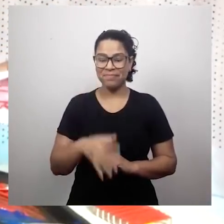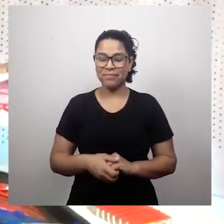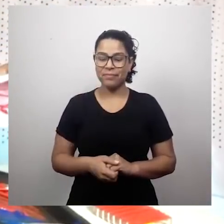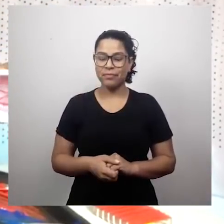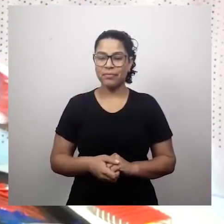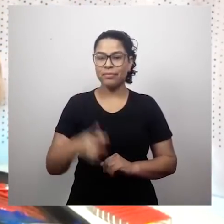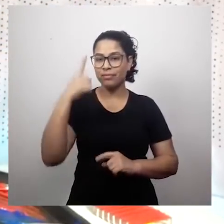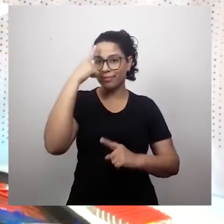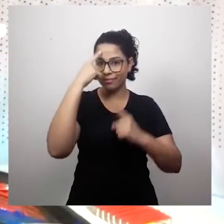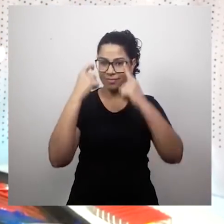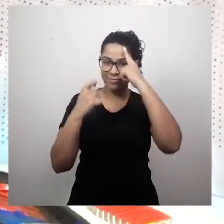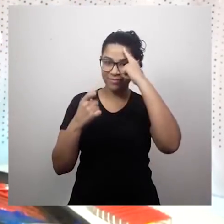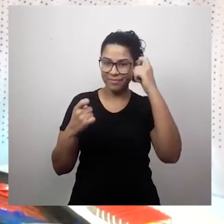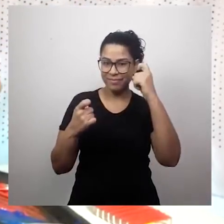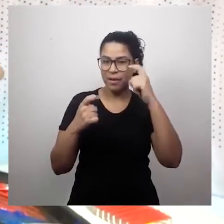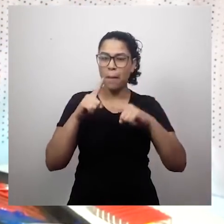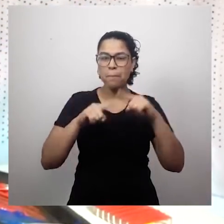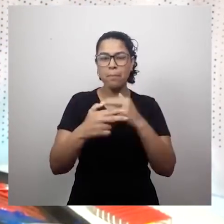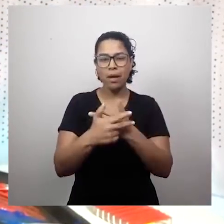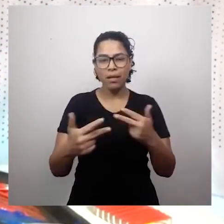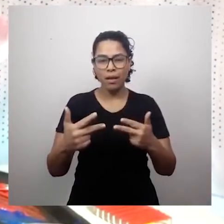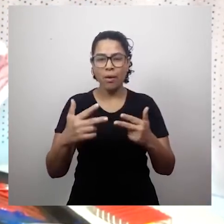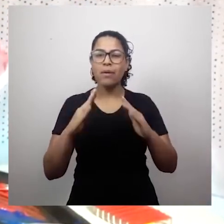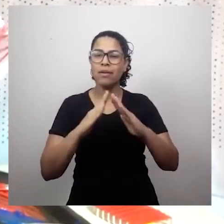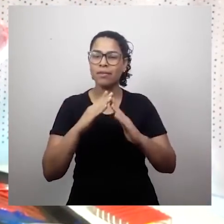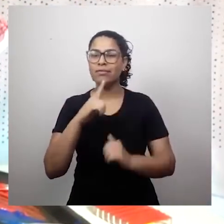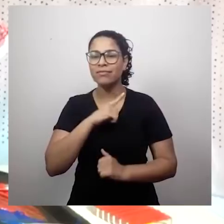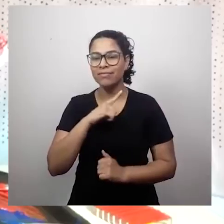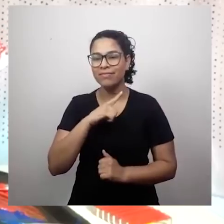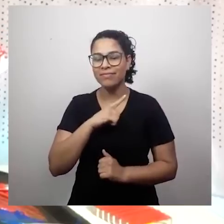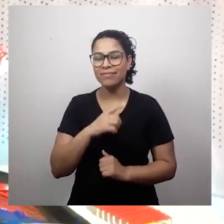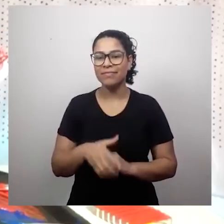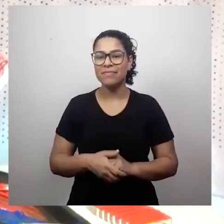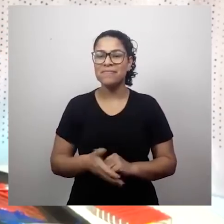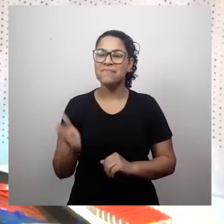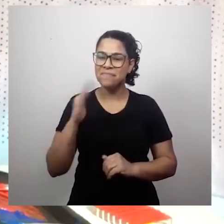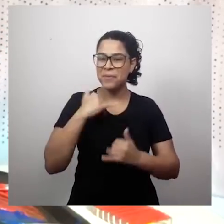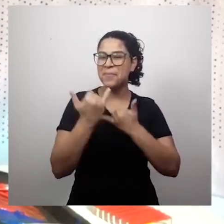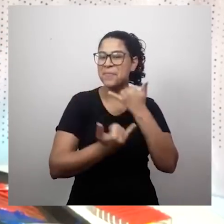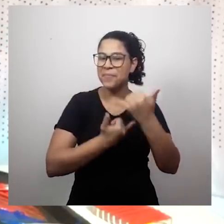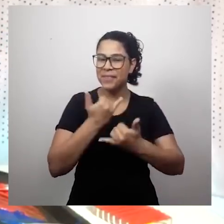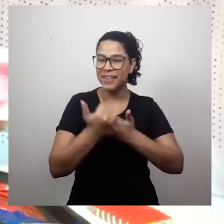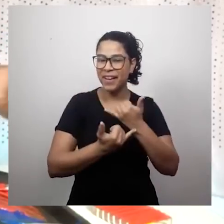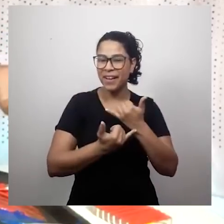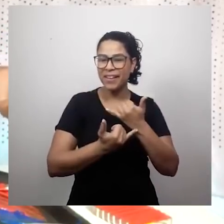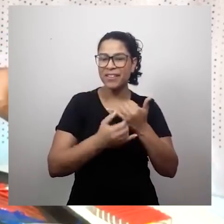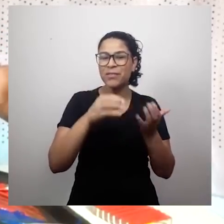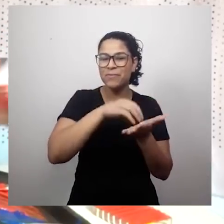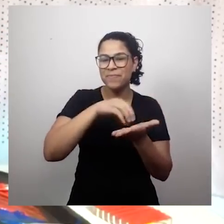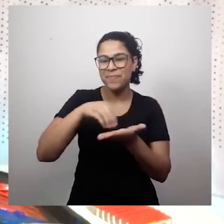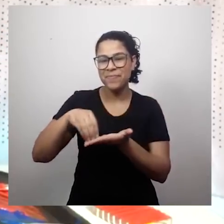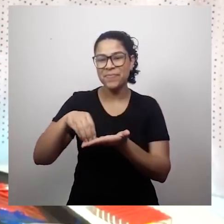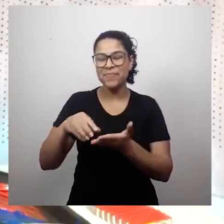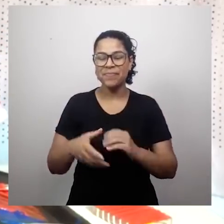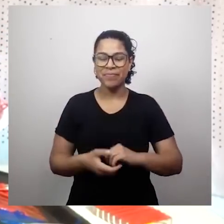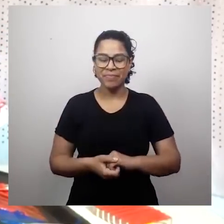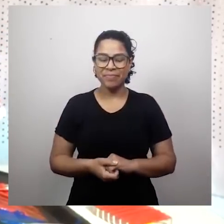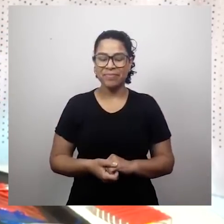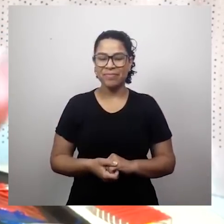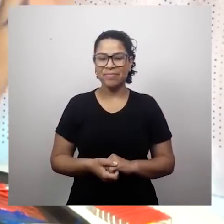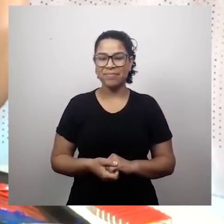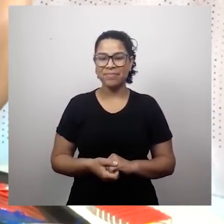Interessante, né? Usem a sua criatividade, o material que você tiver em casa e vamos brincar de